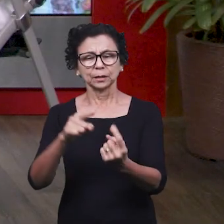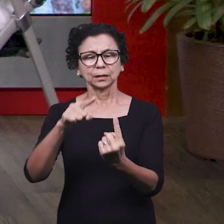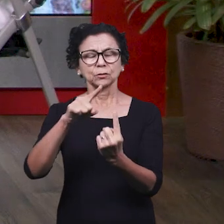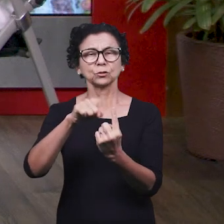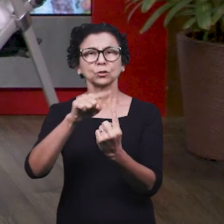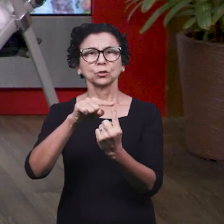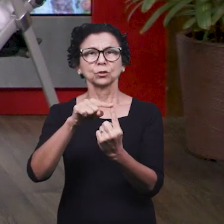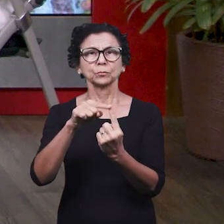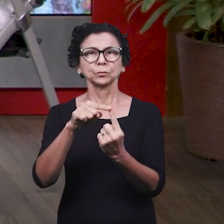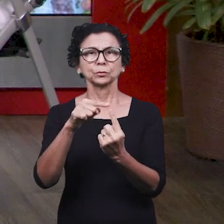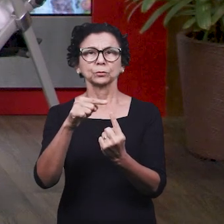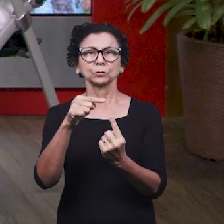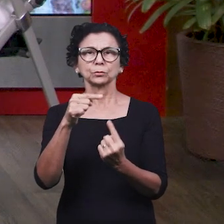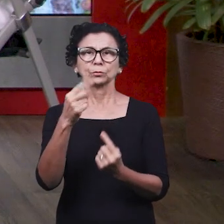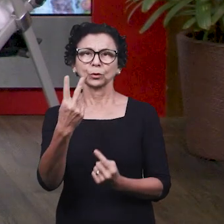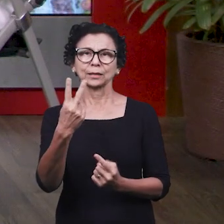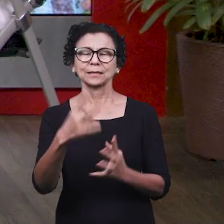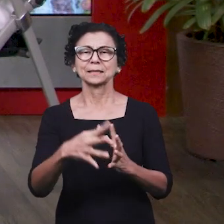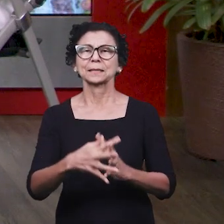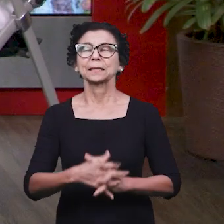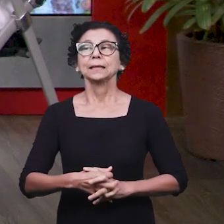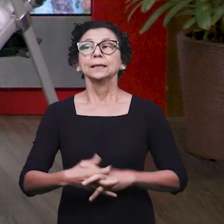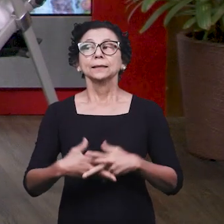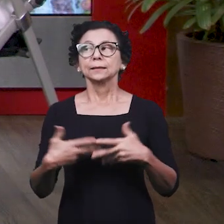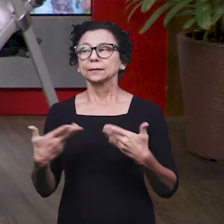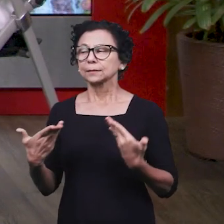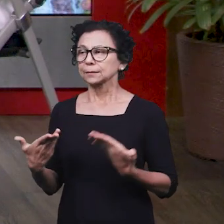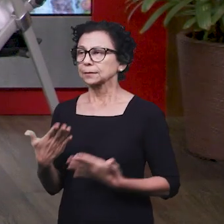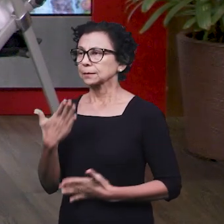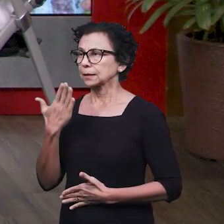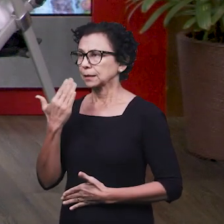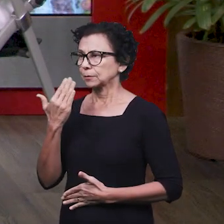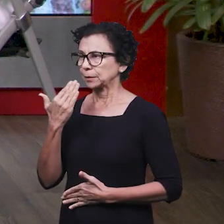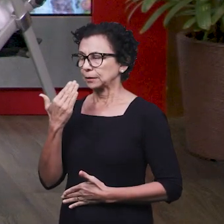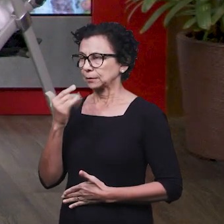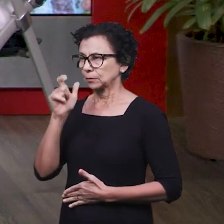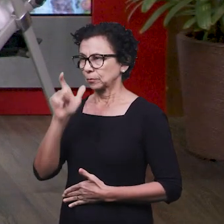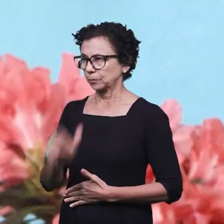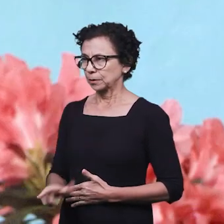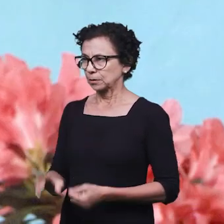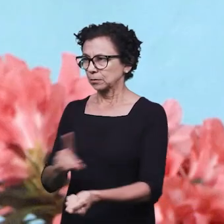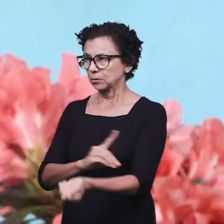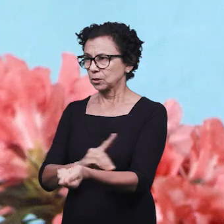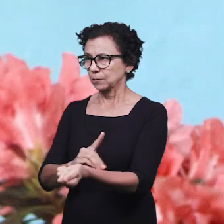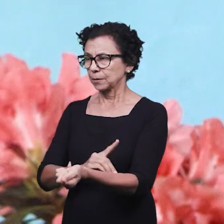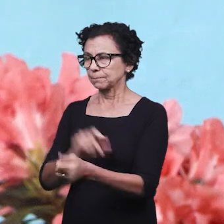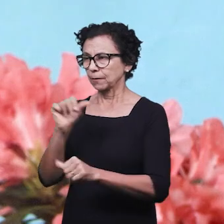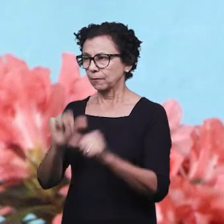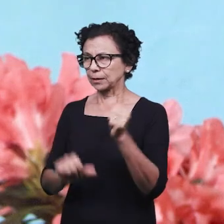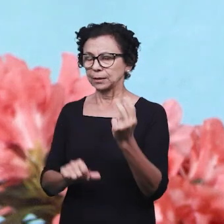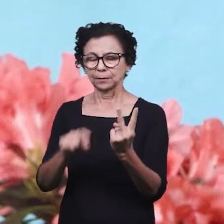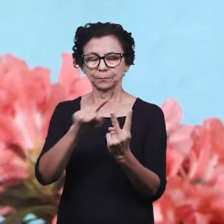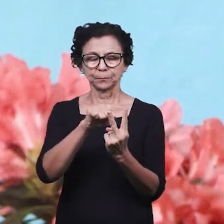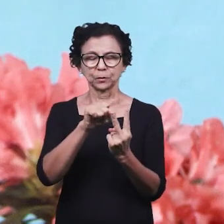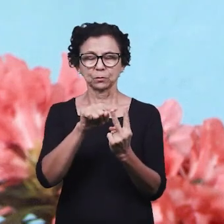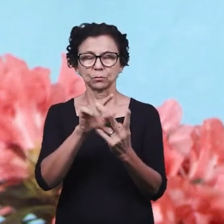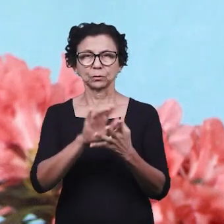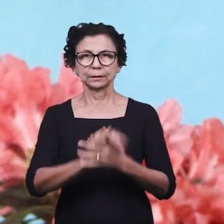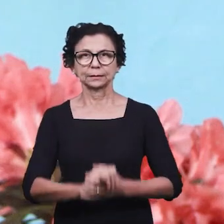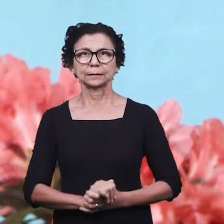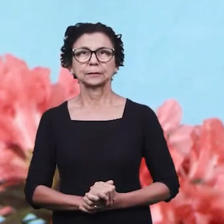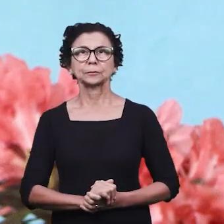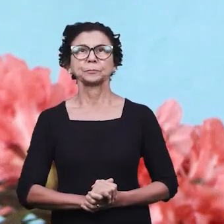bom, vamos lá. Quando falamos em alimentação para o paciente diabético, devemos avaliar duas coisas, né, o